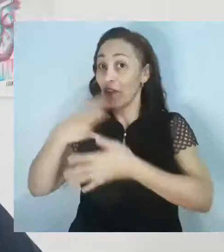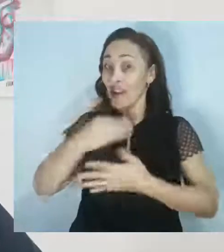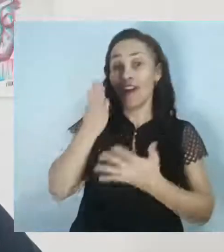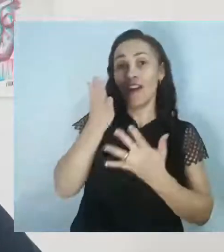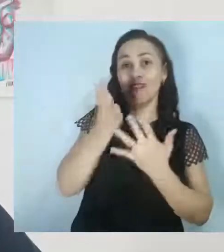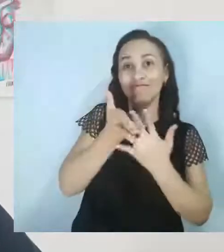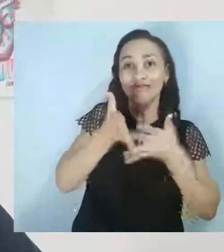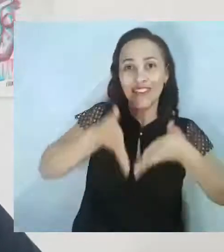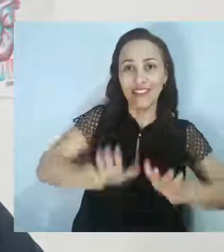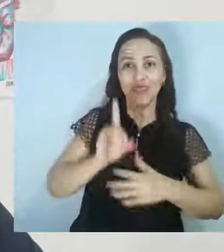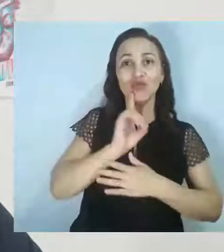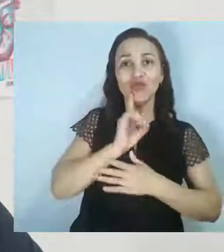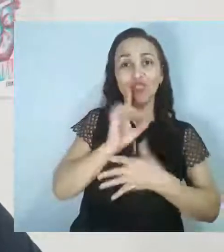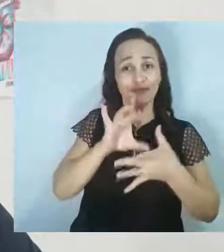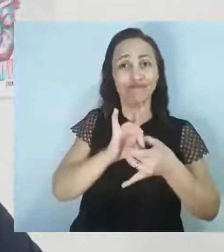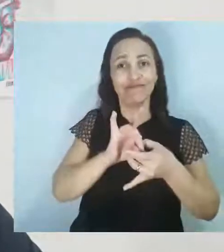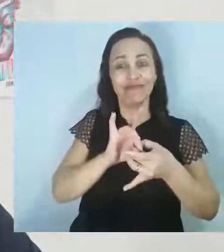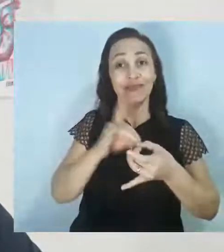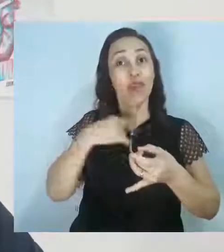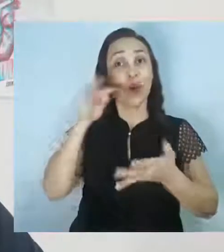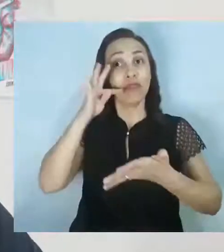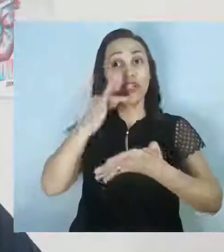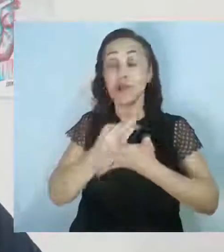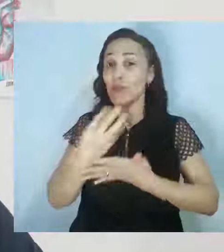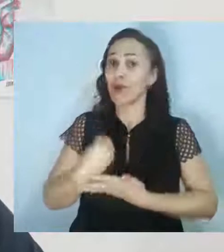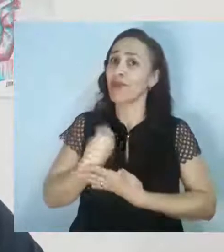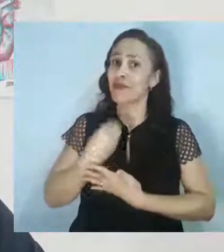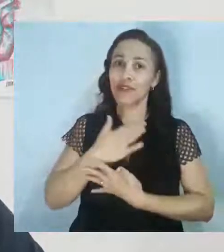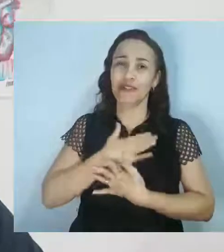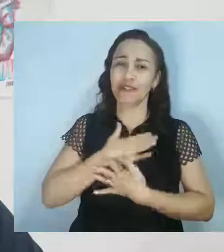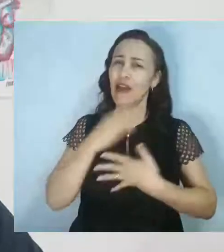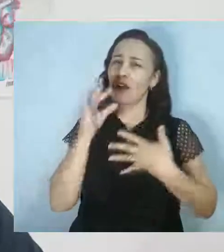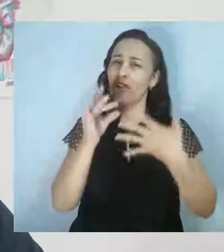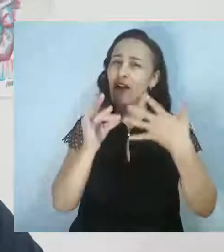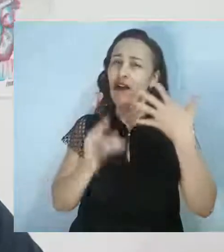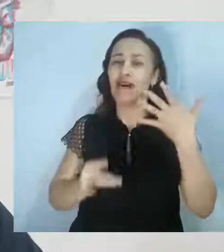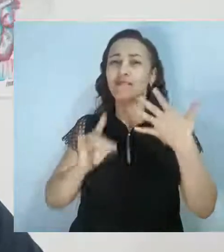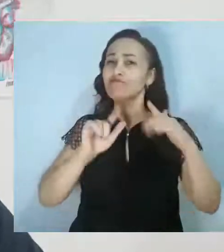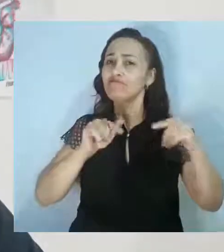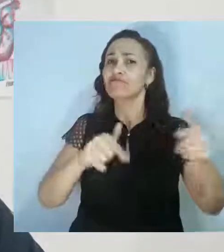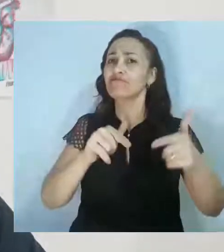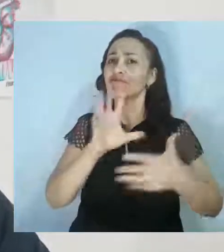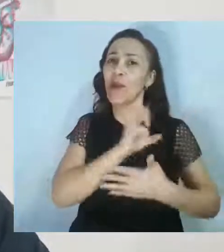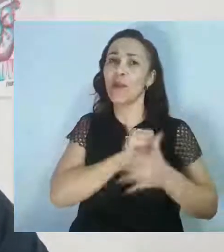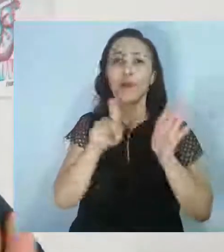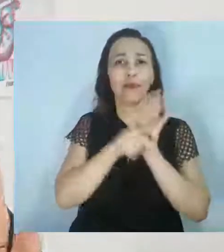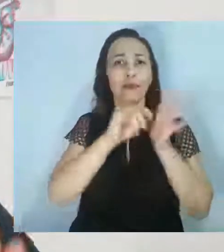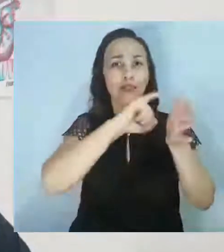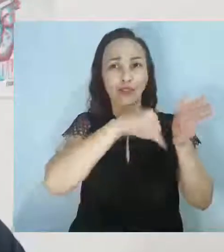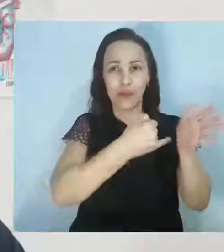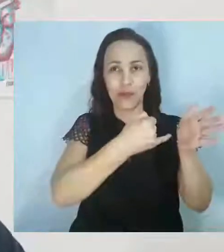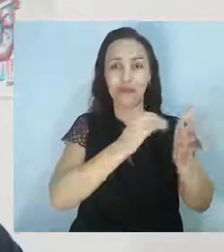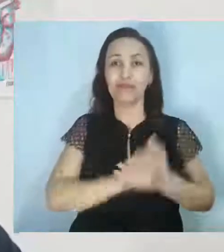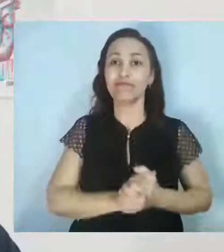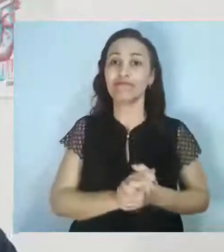José ela nasceu. Então, é um testemunho na minha vida dos muitos dessa ação amorosa de São José. Para concluir